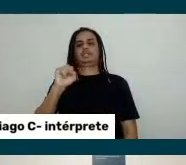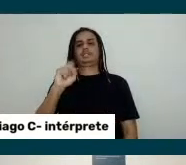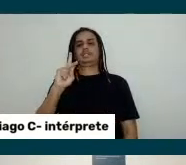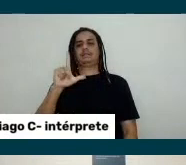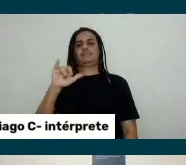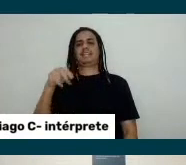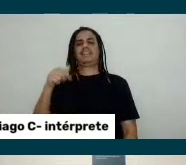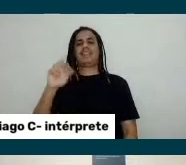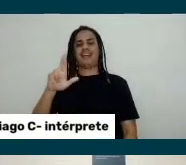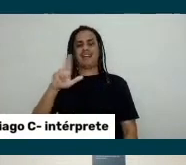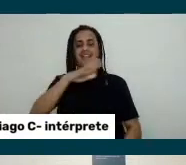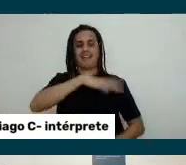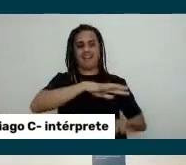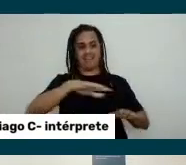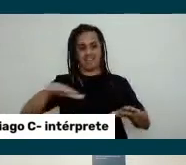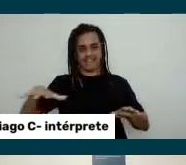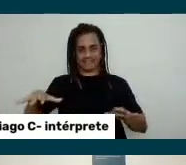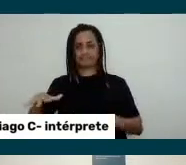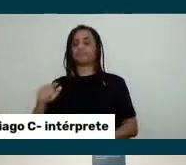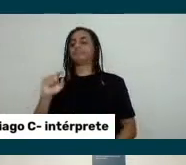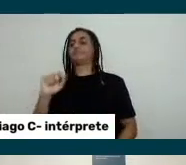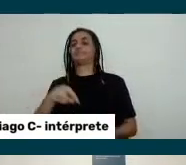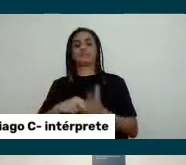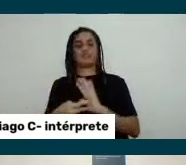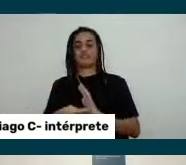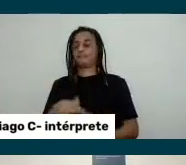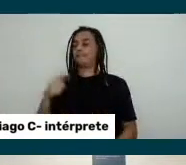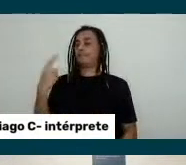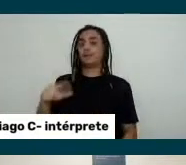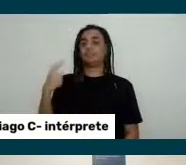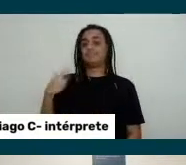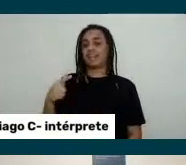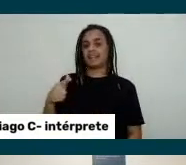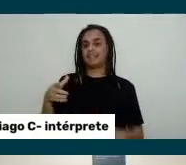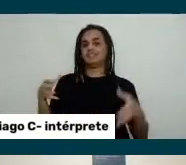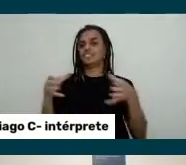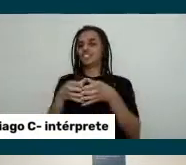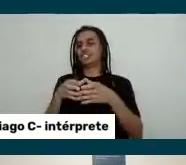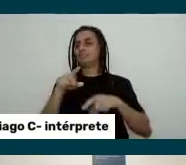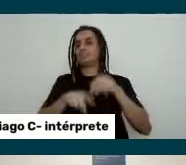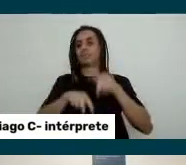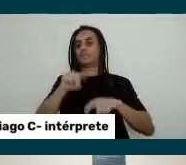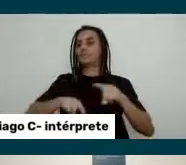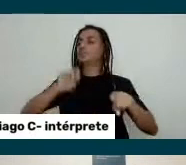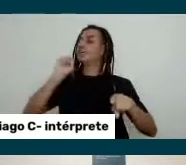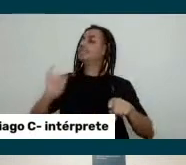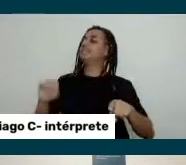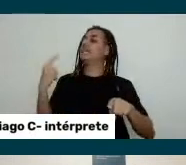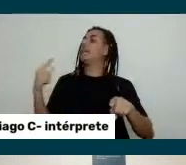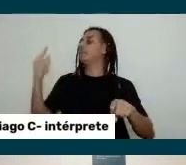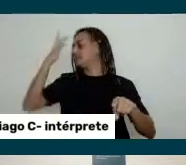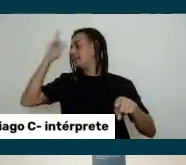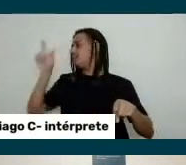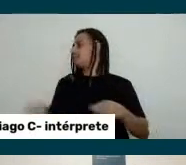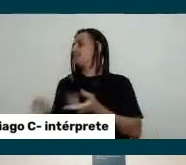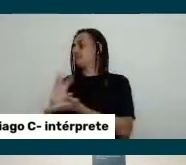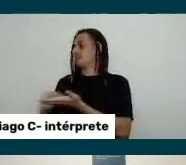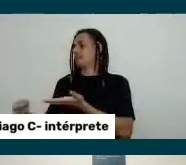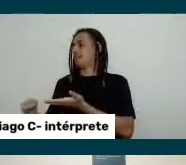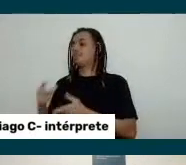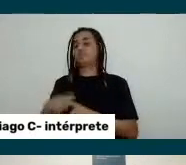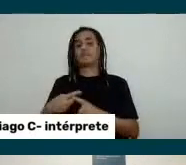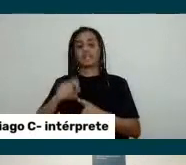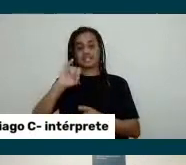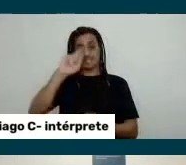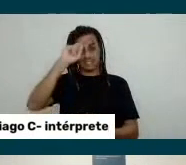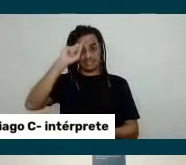é, não existe mais time de produto sem gente que saiba de dados. Não existe. Porque se todas as decisões são baseadas em dados, dados